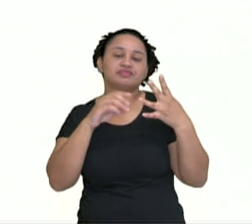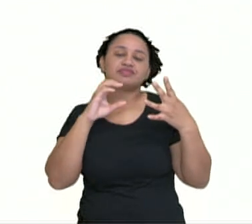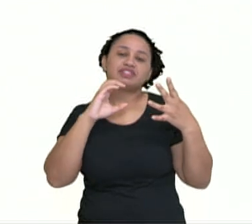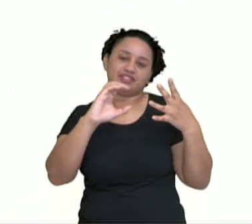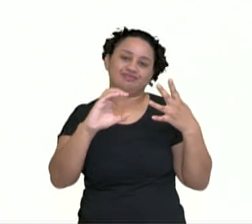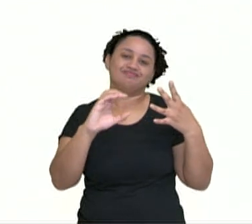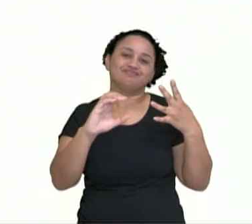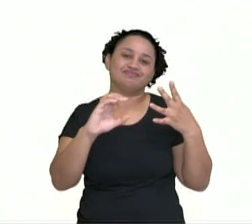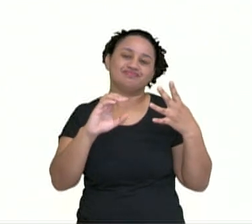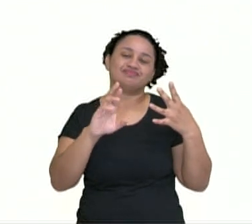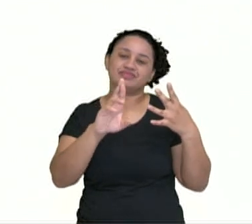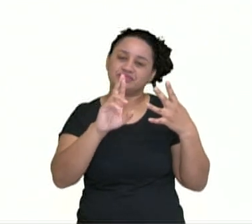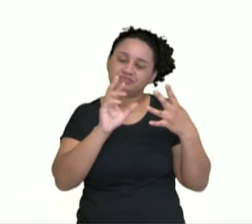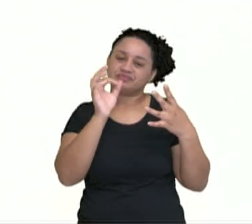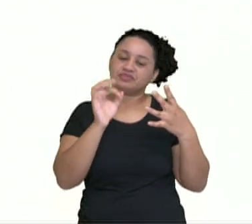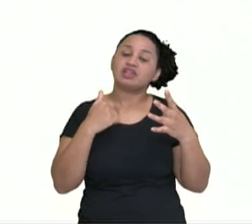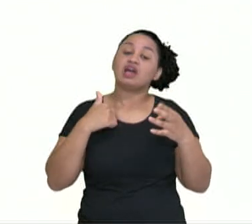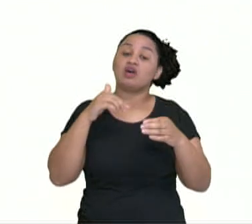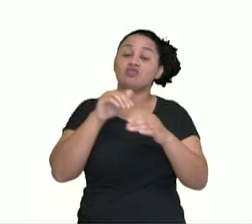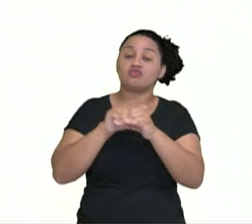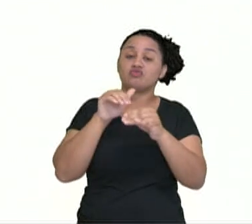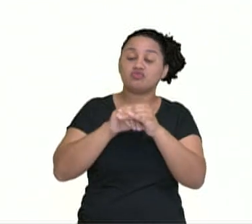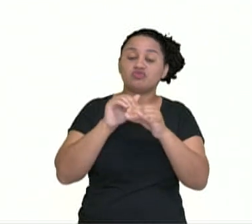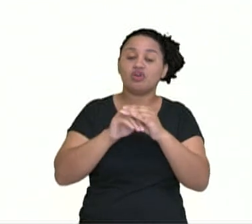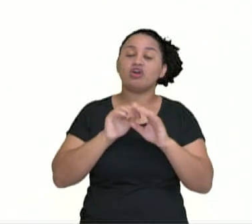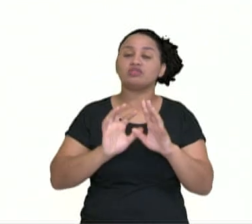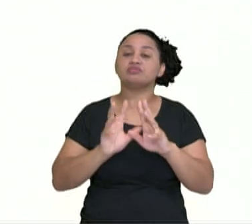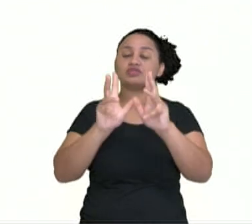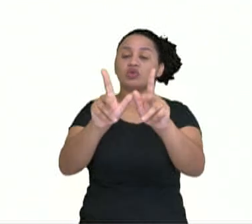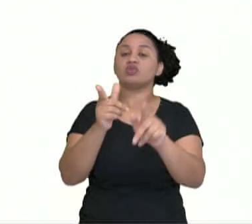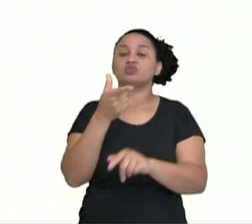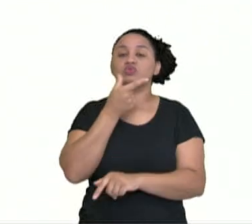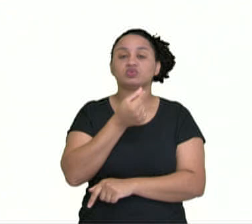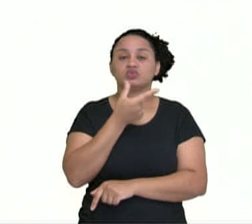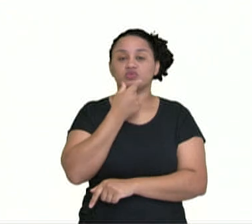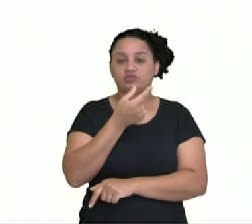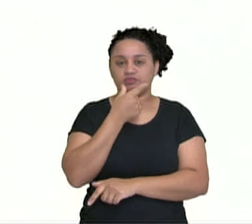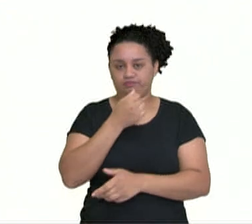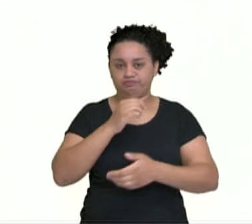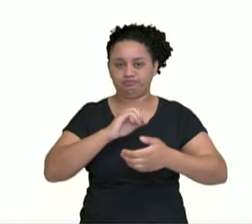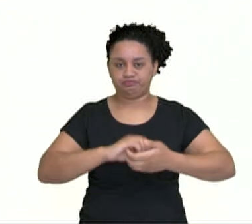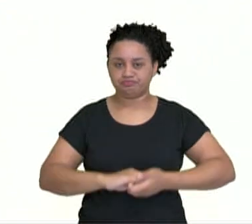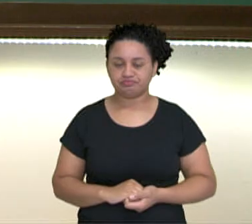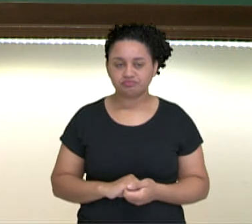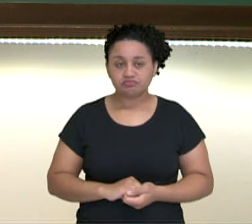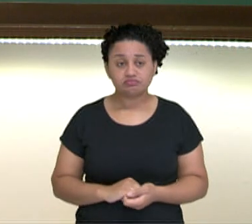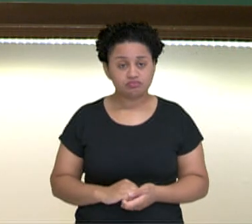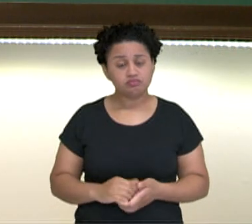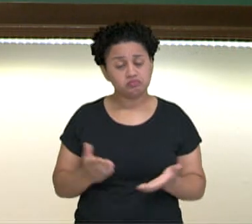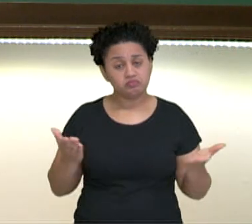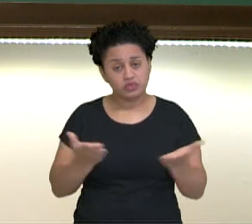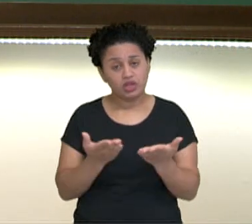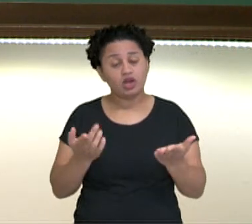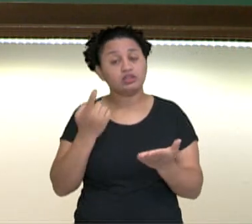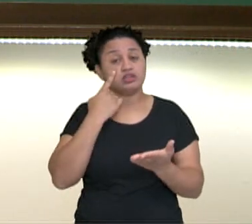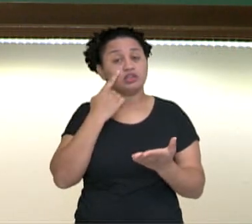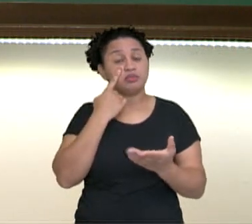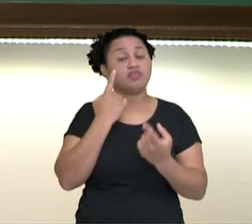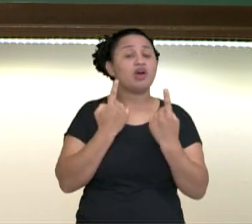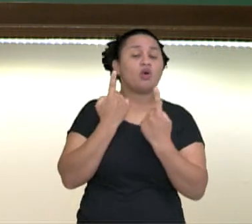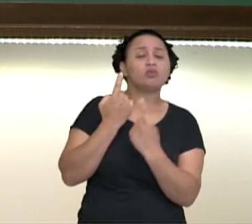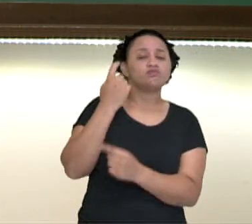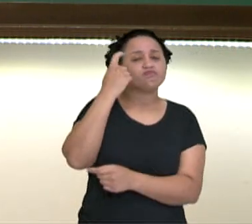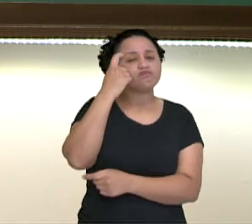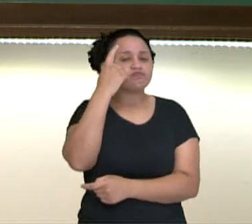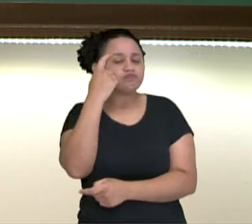a letra C, o voto universal masculino. E agora a gente vai ver, né? Então, quais eram as